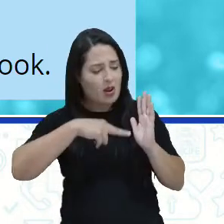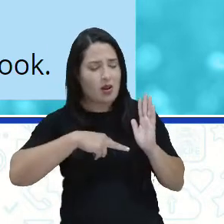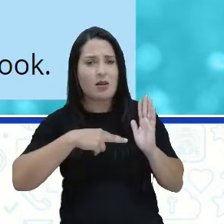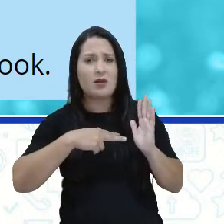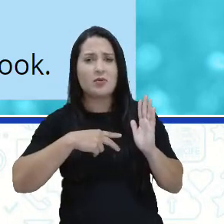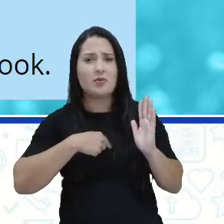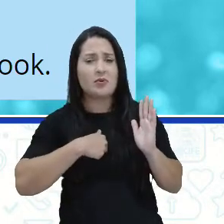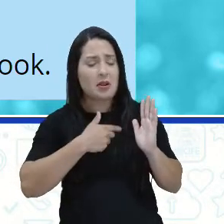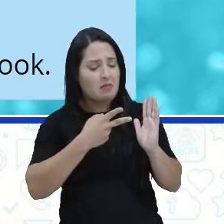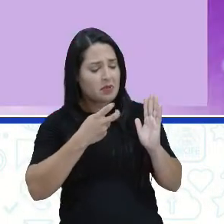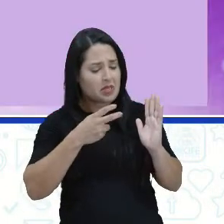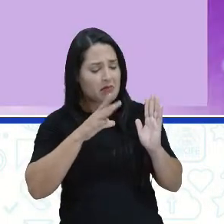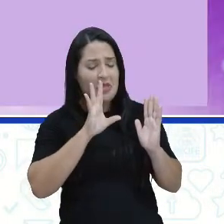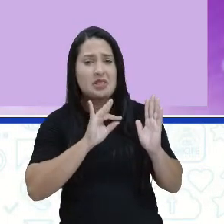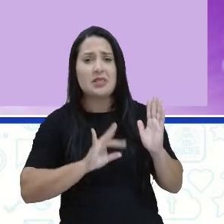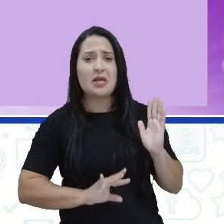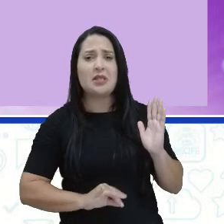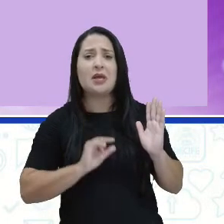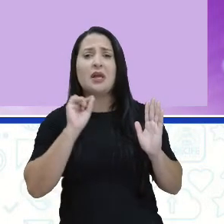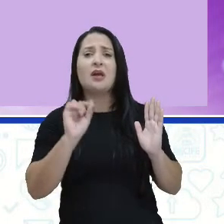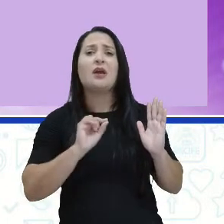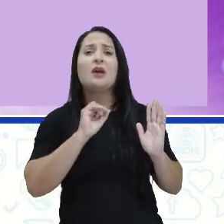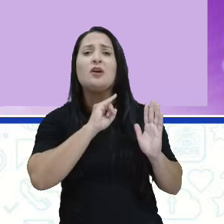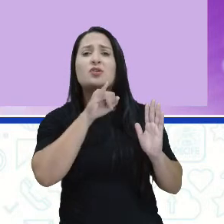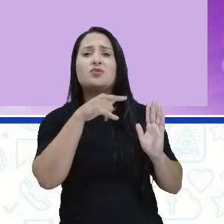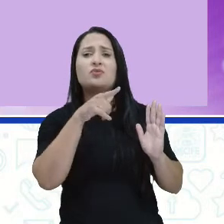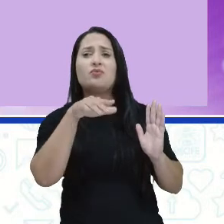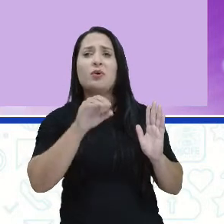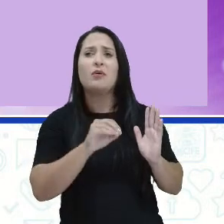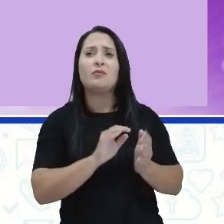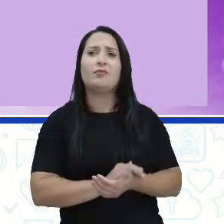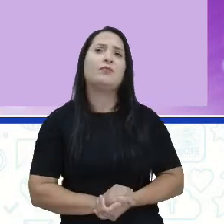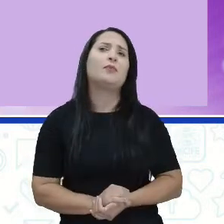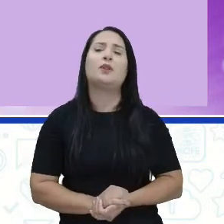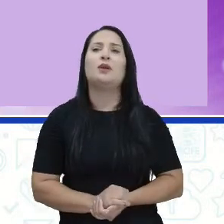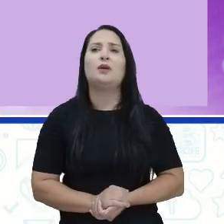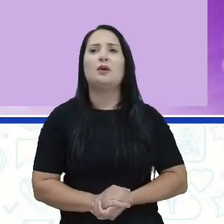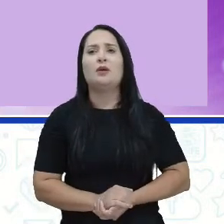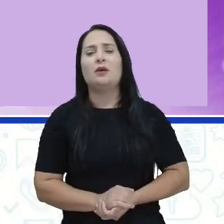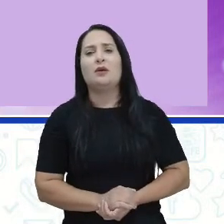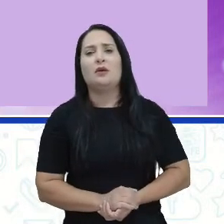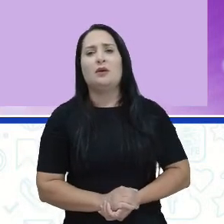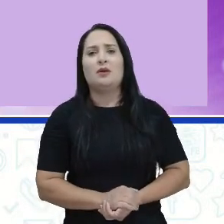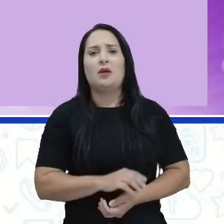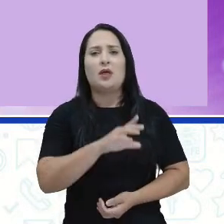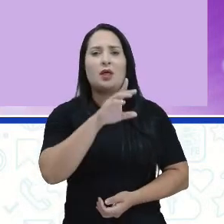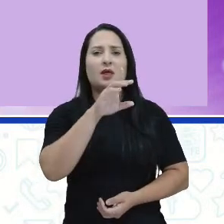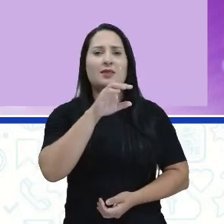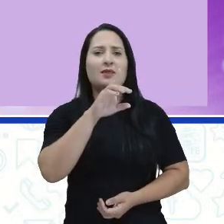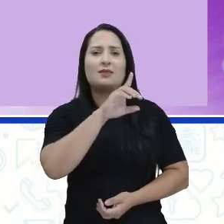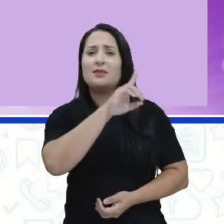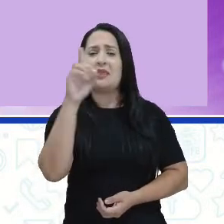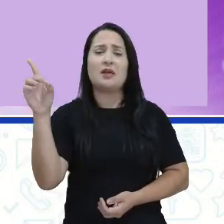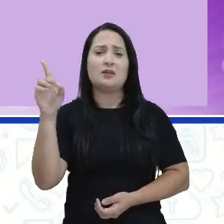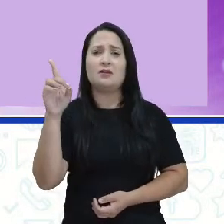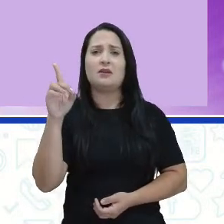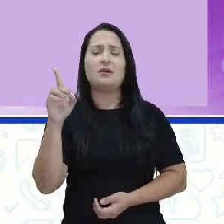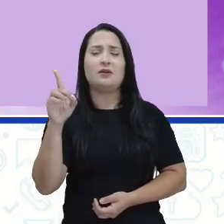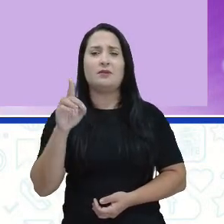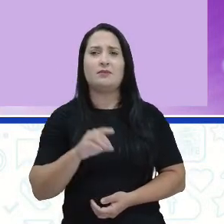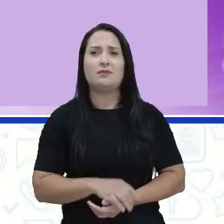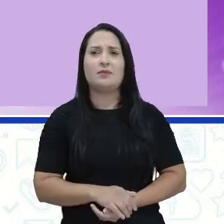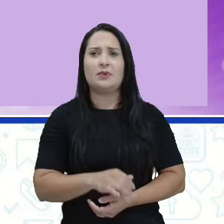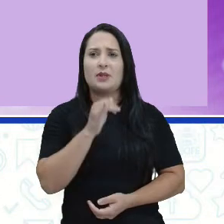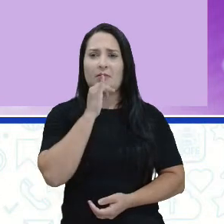é João, tá? Isolar datas. Isso aqui é fácil. Isso aqui, quando a gente vai datar alguma coisa, ó,